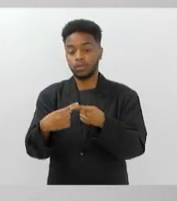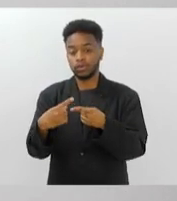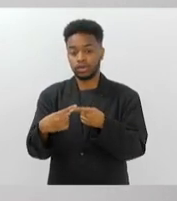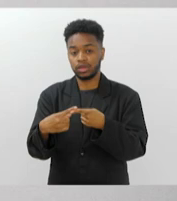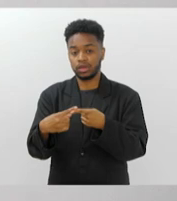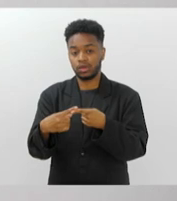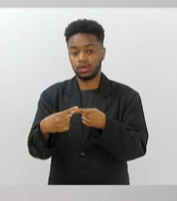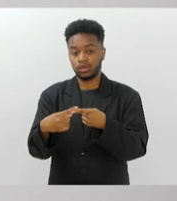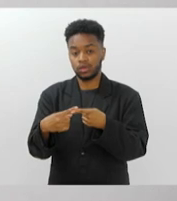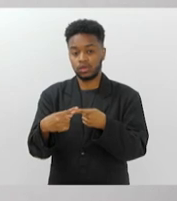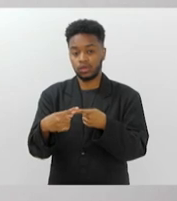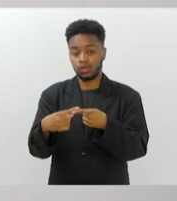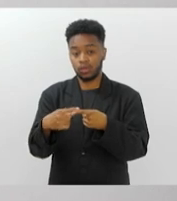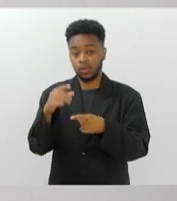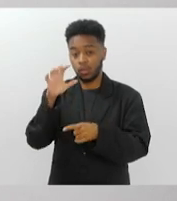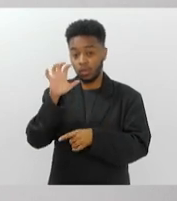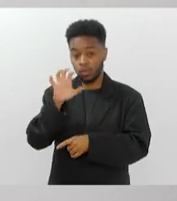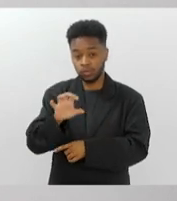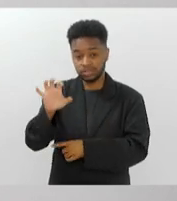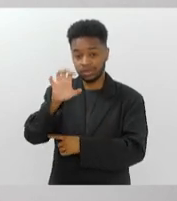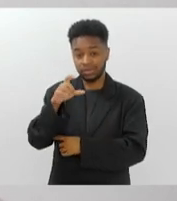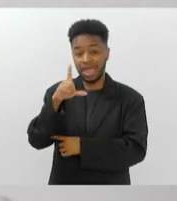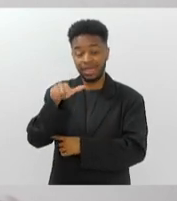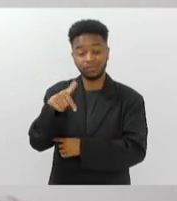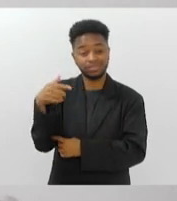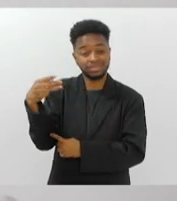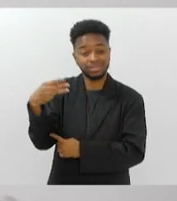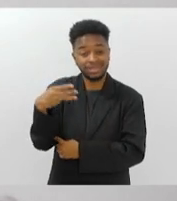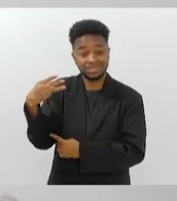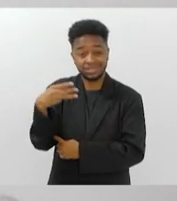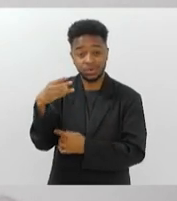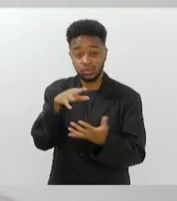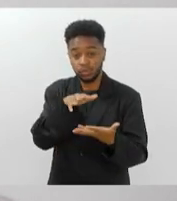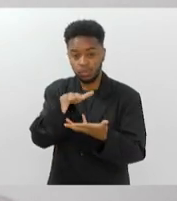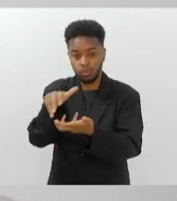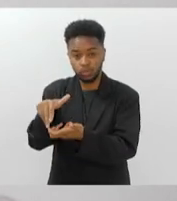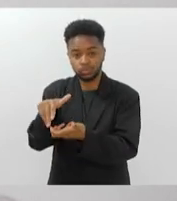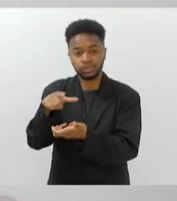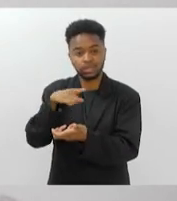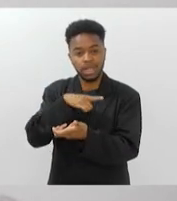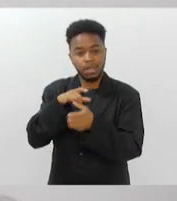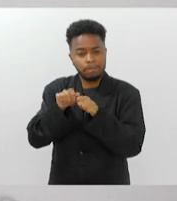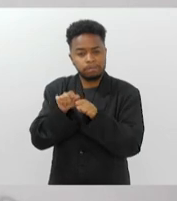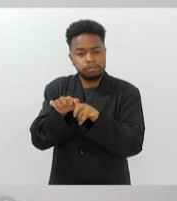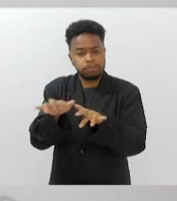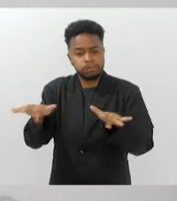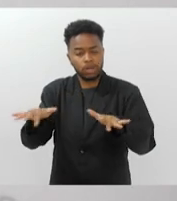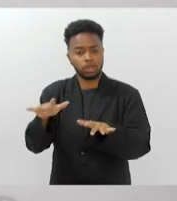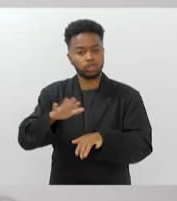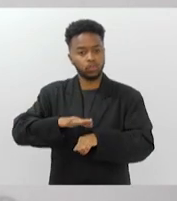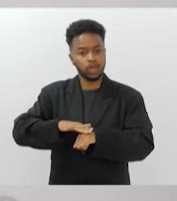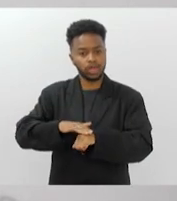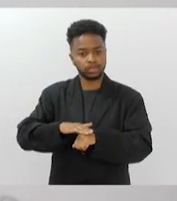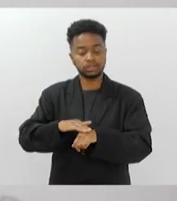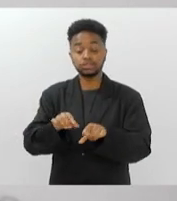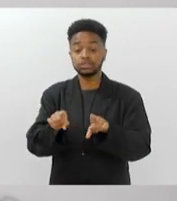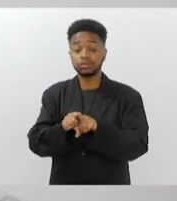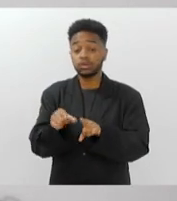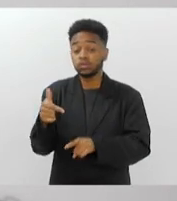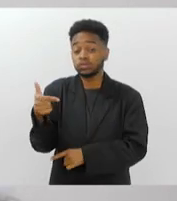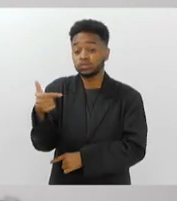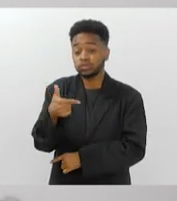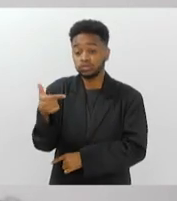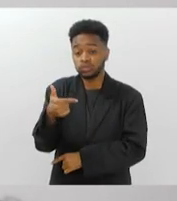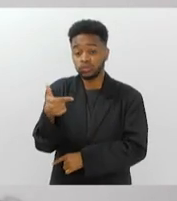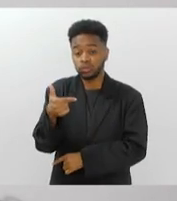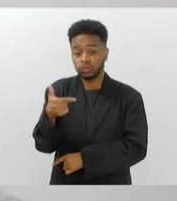terceiro lugar no ranking mundial de tuberculose e o segundo lugar